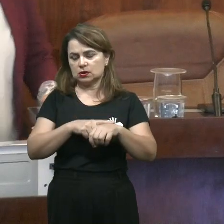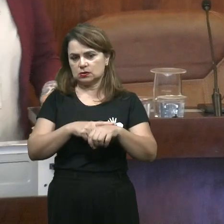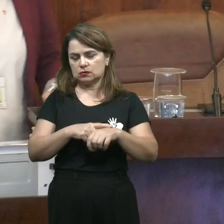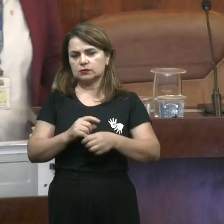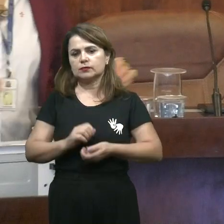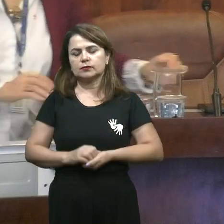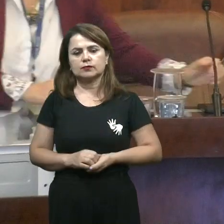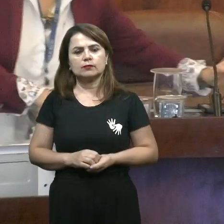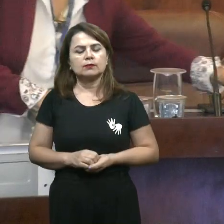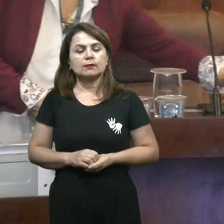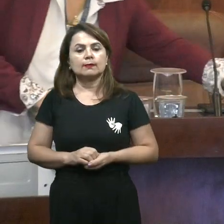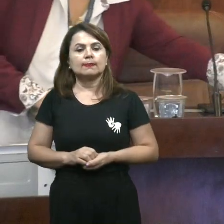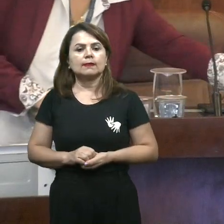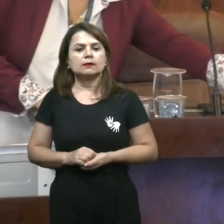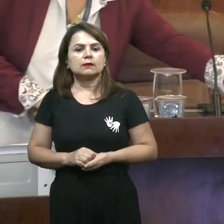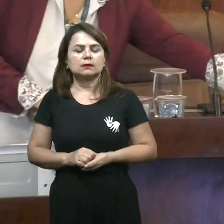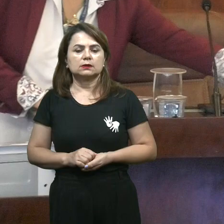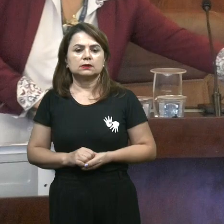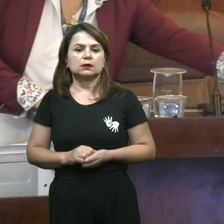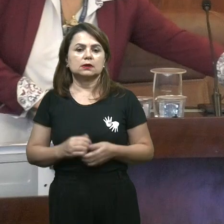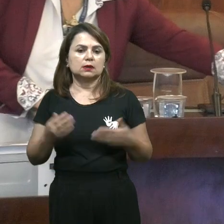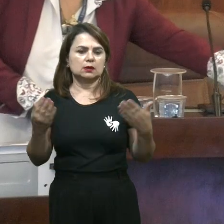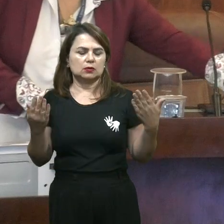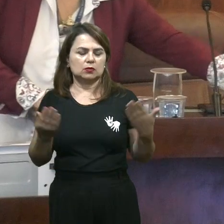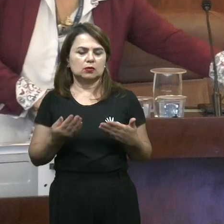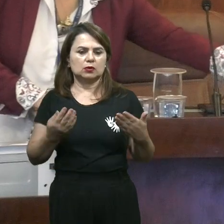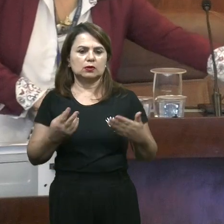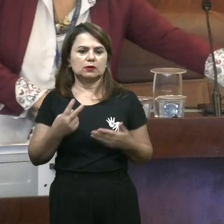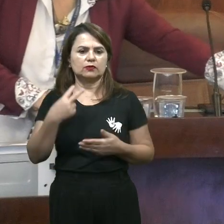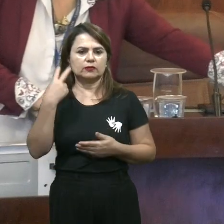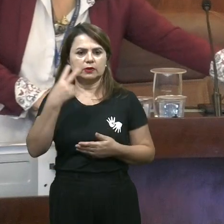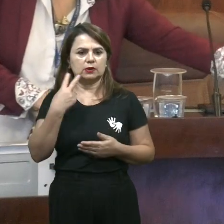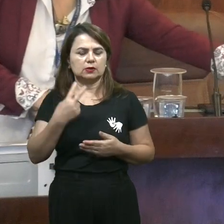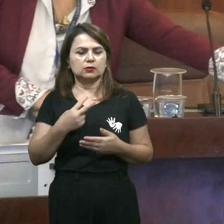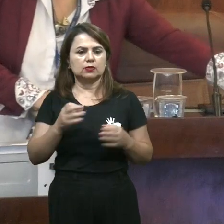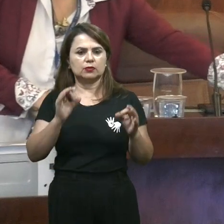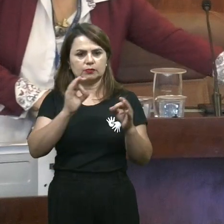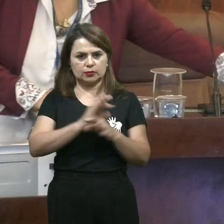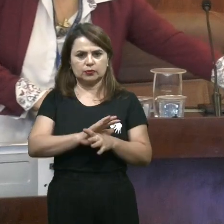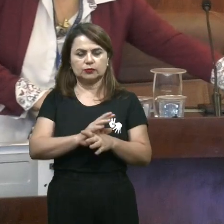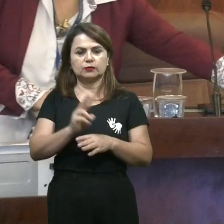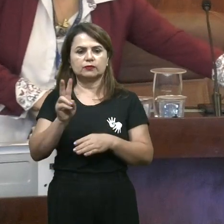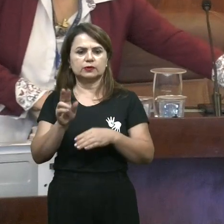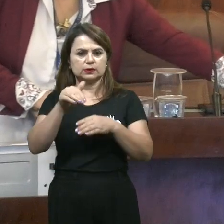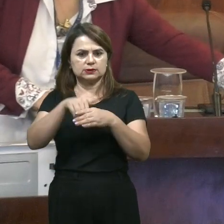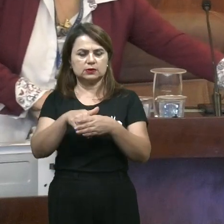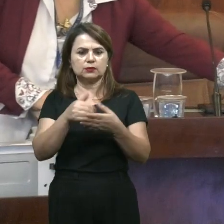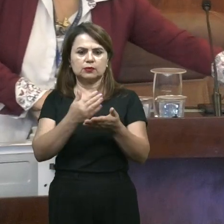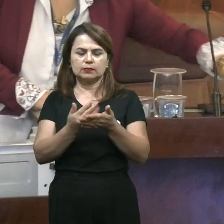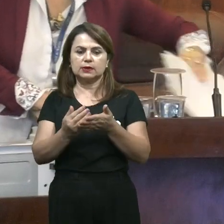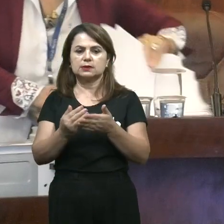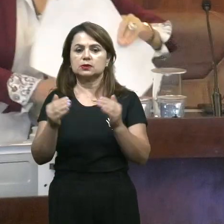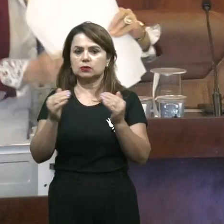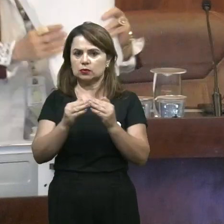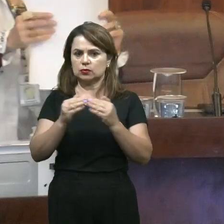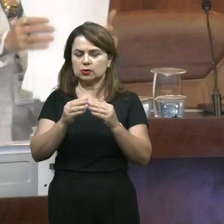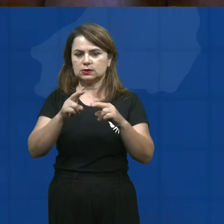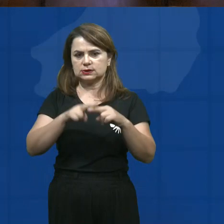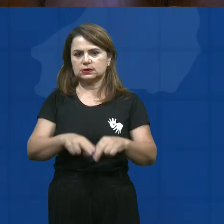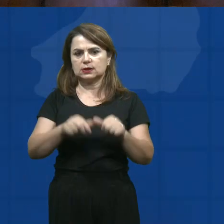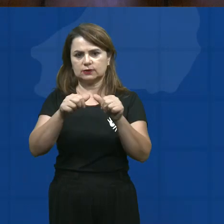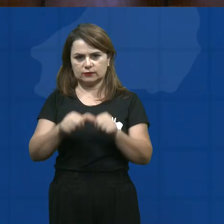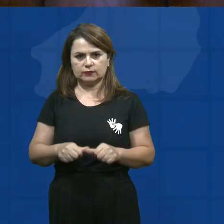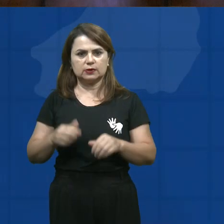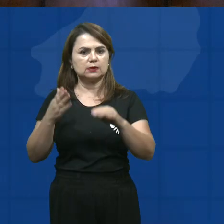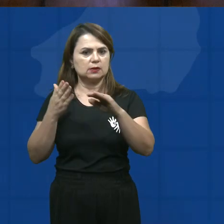Em discussão, o requerimento. Não havendo vereadores inscritos, está em votação. Os vereadores que estão favoráveis, permaneçam como se encontram.